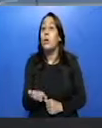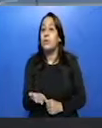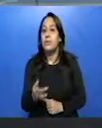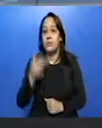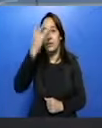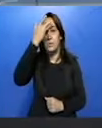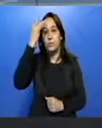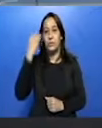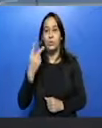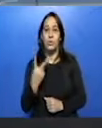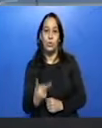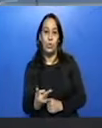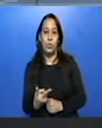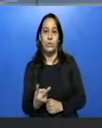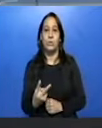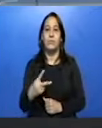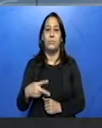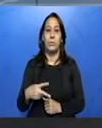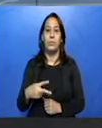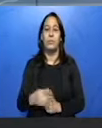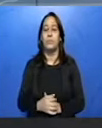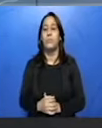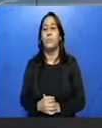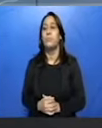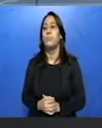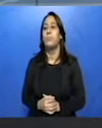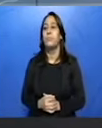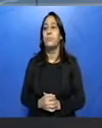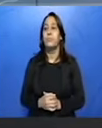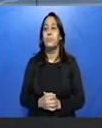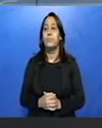pessoas? Duas. Então, vamos lá. Dois.